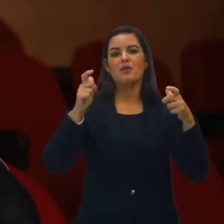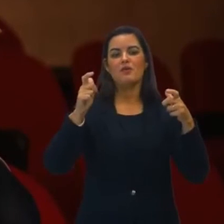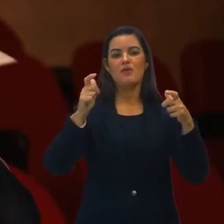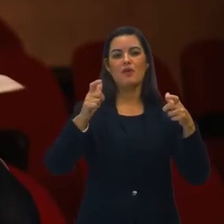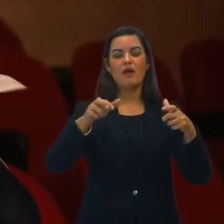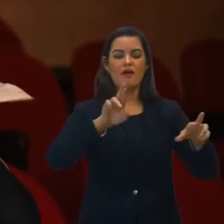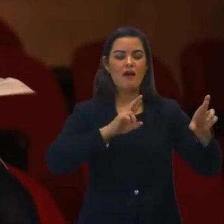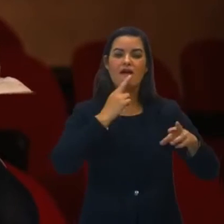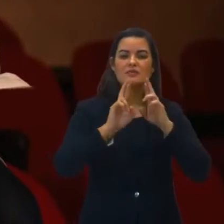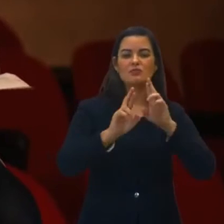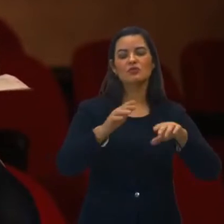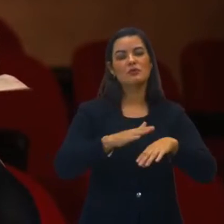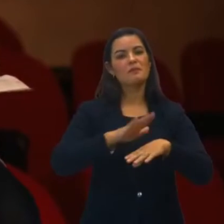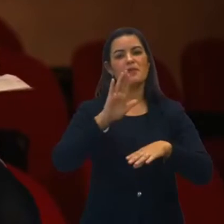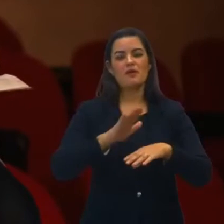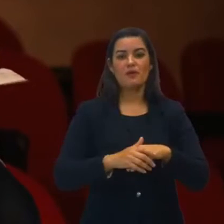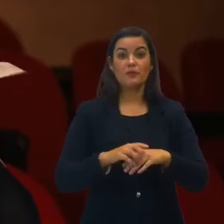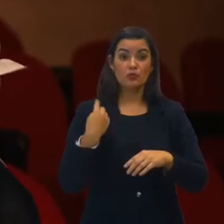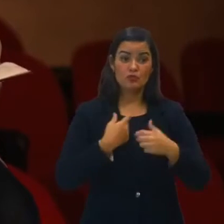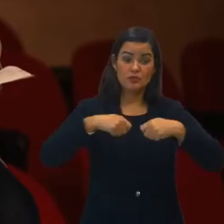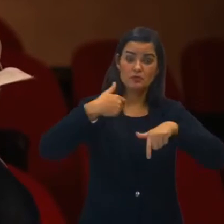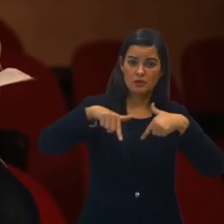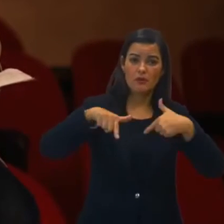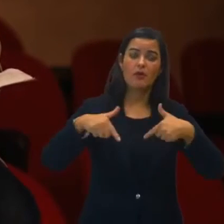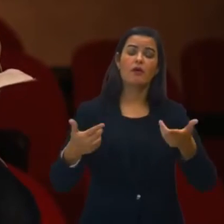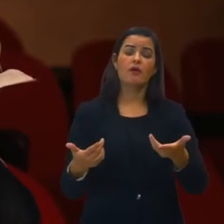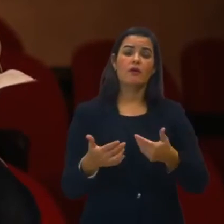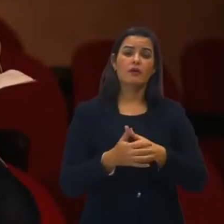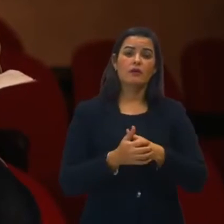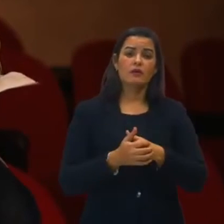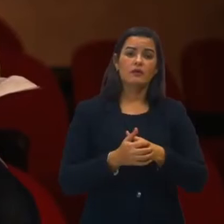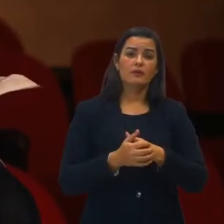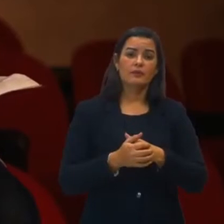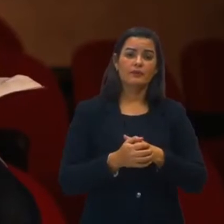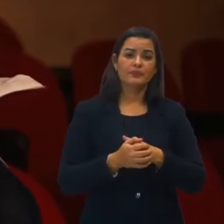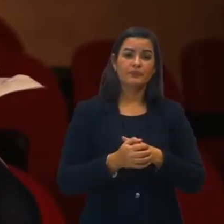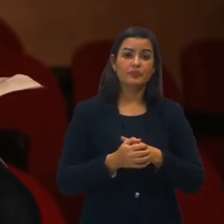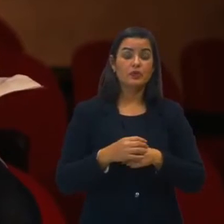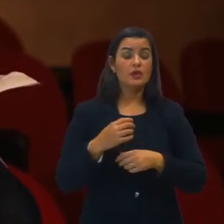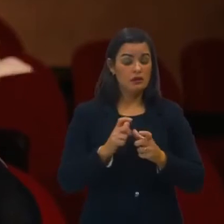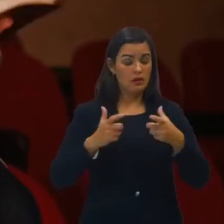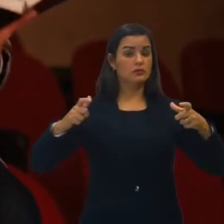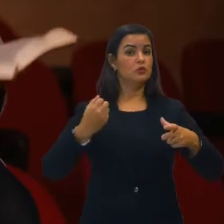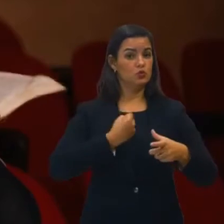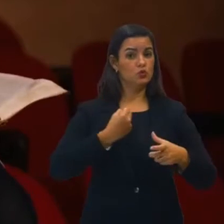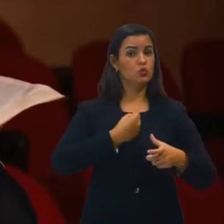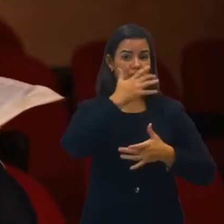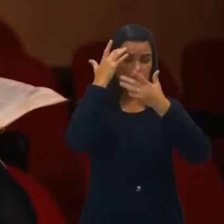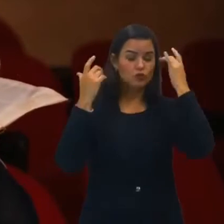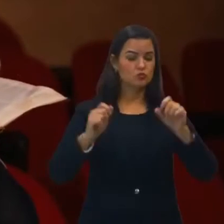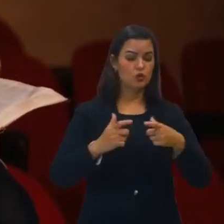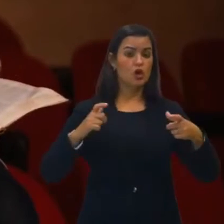traga crescimento numérico para a igreja. Mas em segundo lugar, segundo resultado, não é apenas